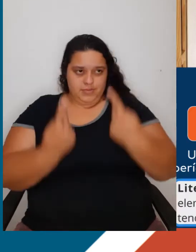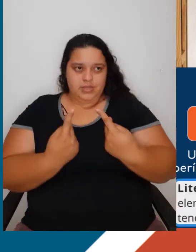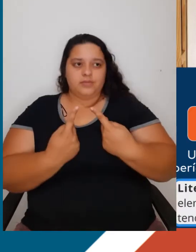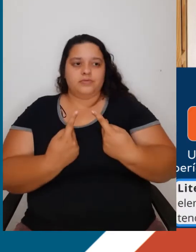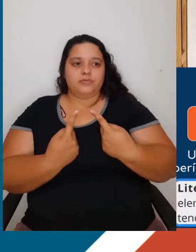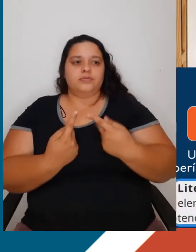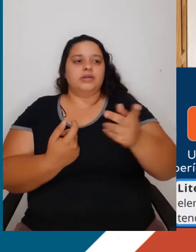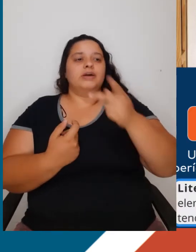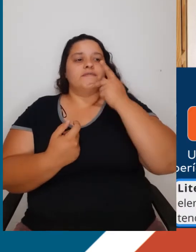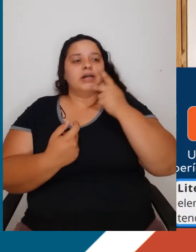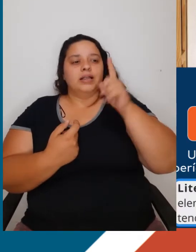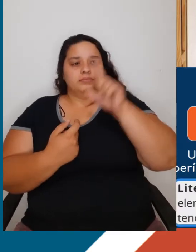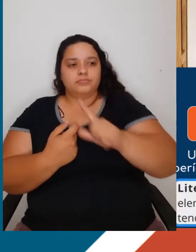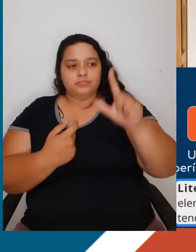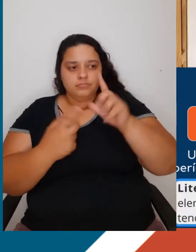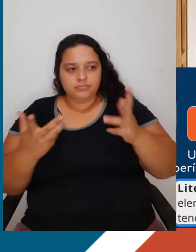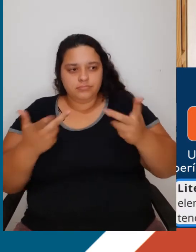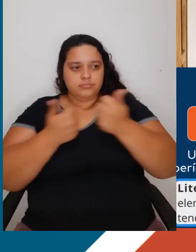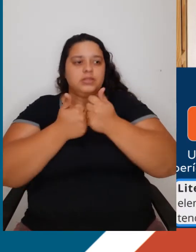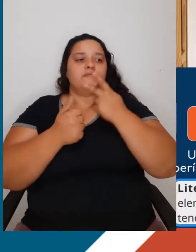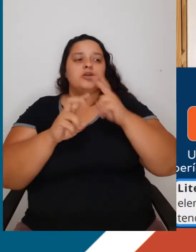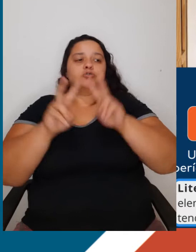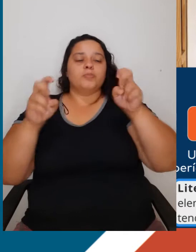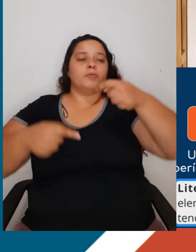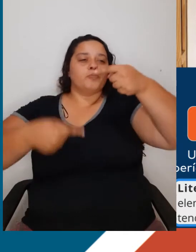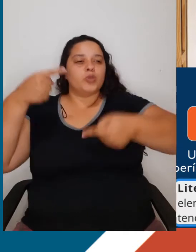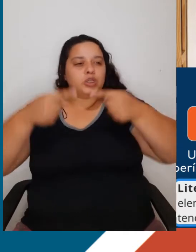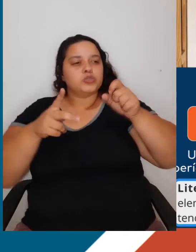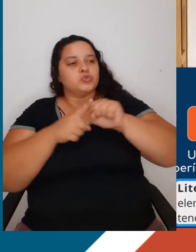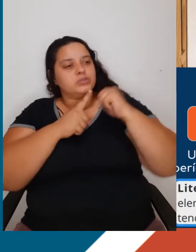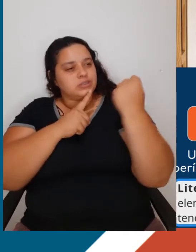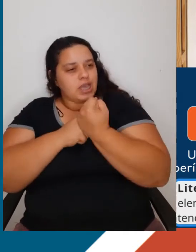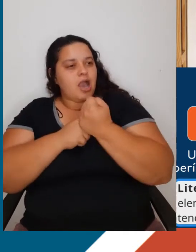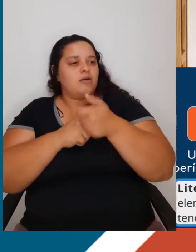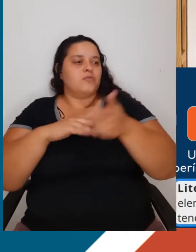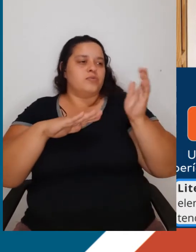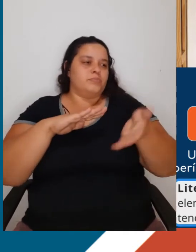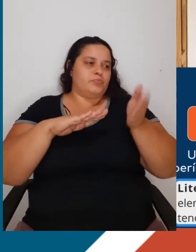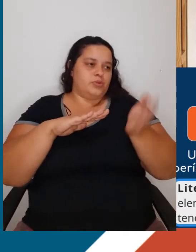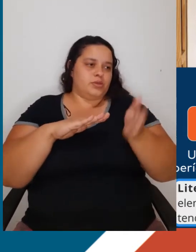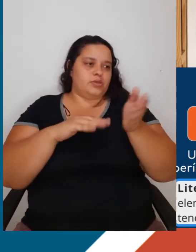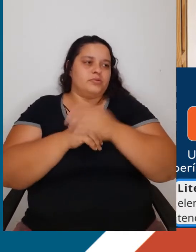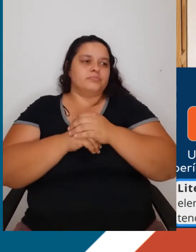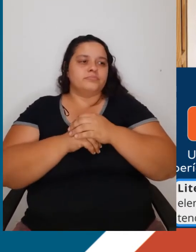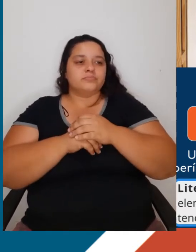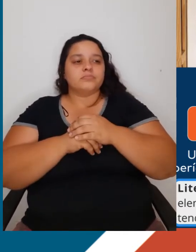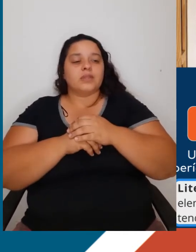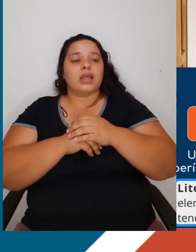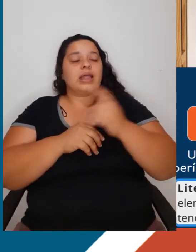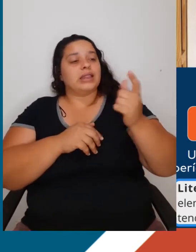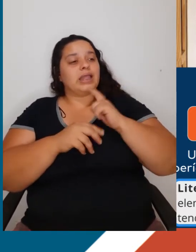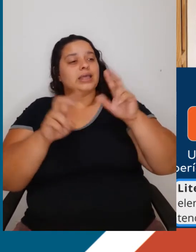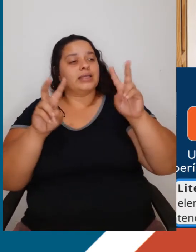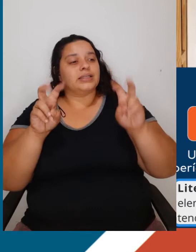literatura fantástica em suas obras, refletindo sobre as questões políticas e sociais contemporâneas. A seguir, analisaremos um trecho de